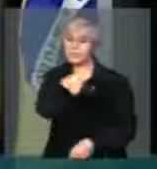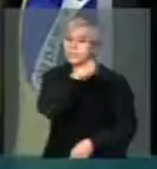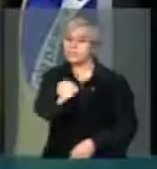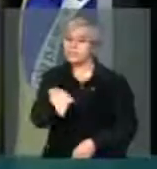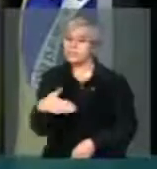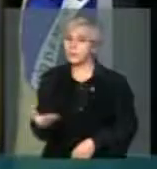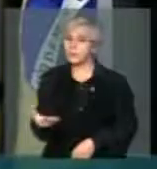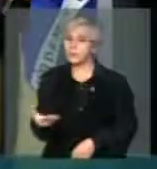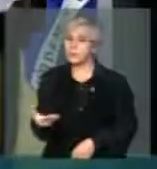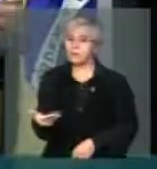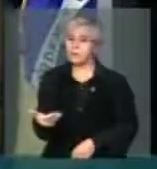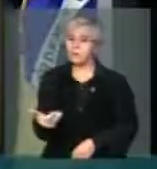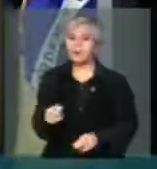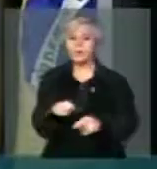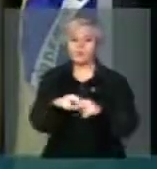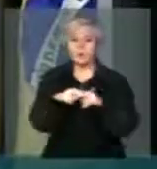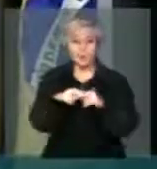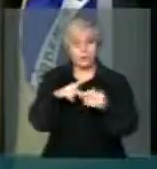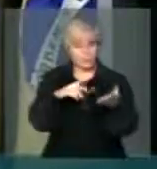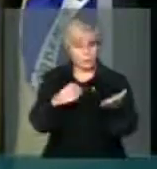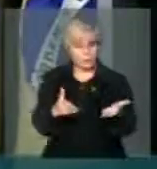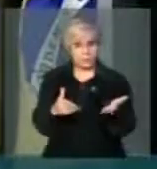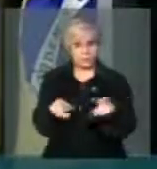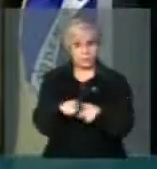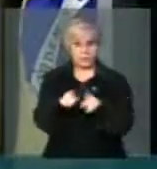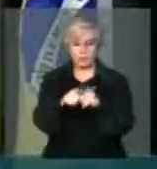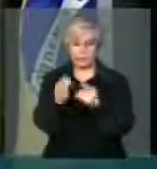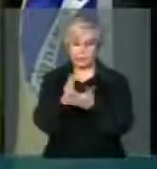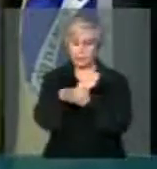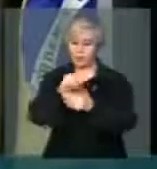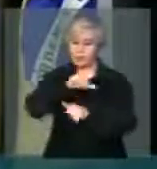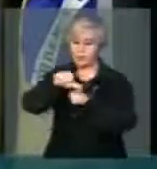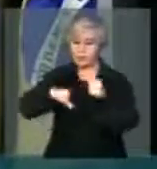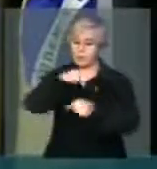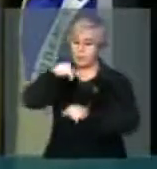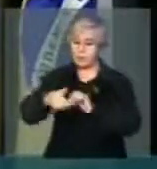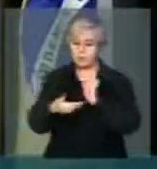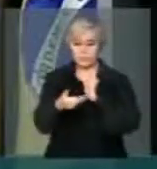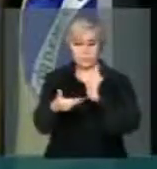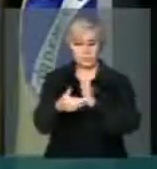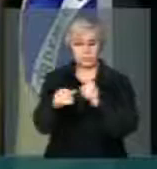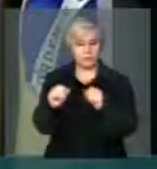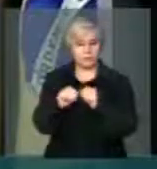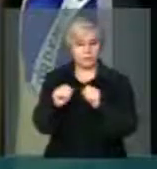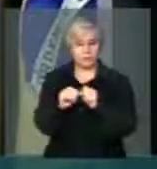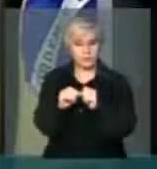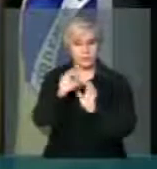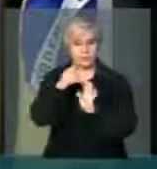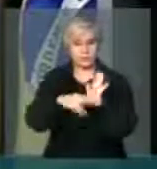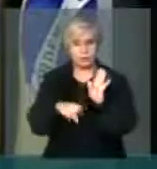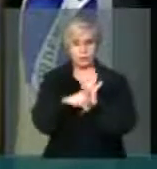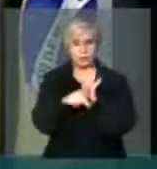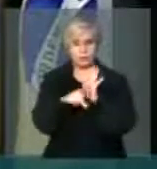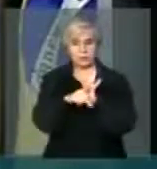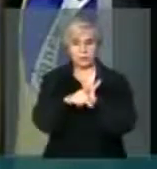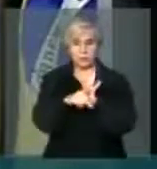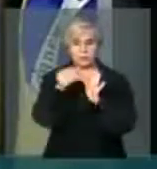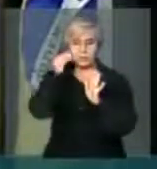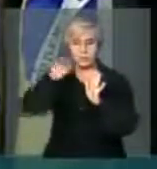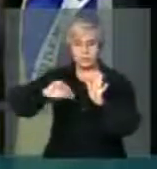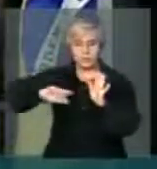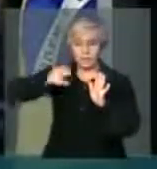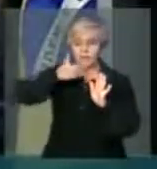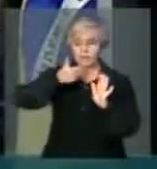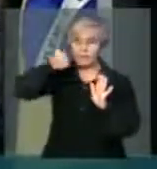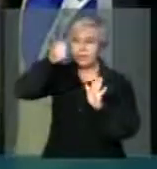pela presidente, porque ainda tem isso. Qualquer alteração que esta casa faça no sentido de aperfeiçoar